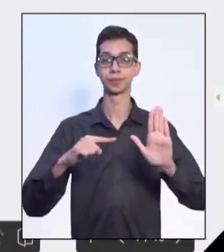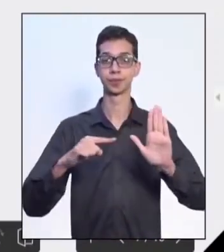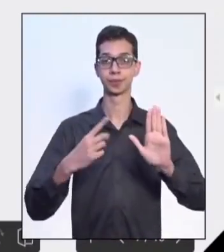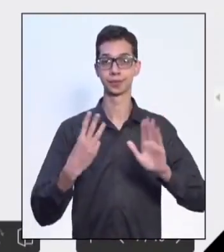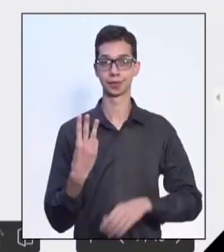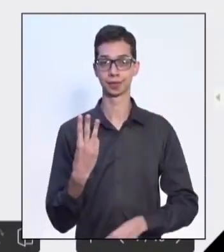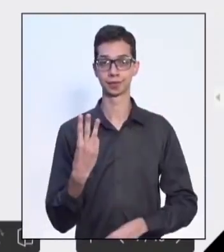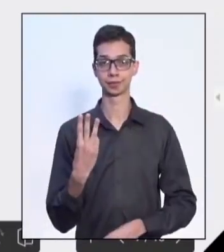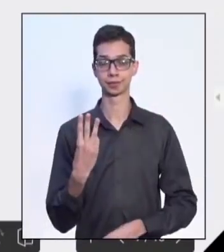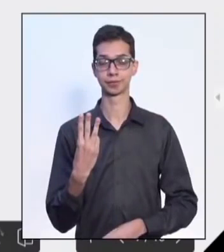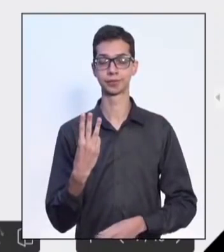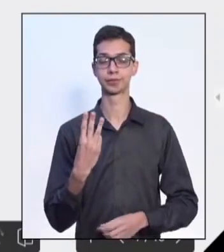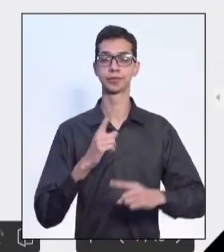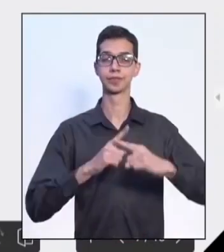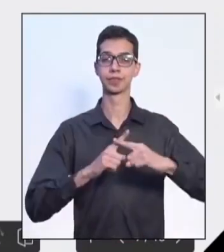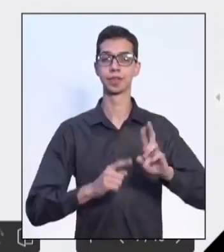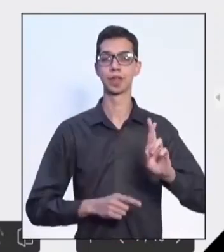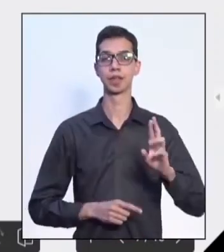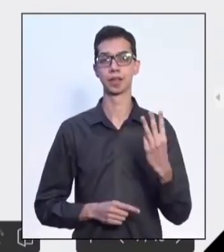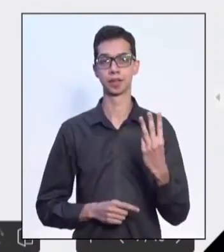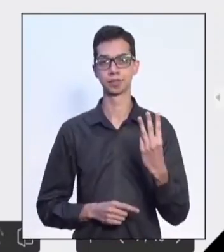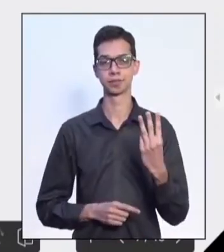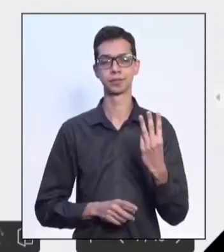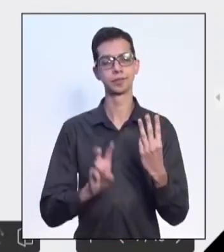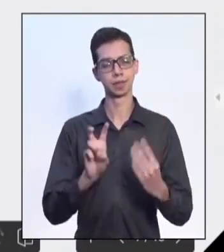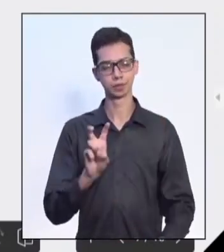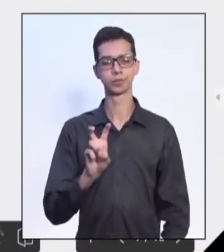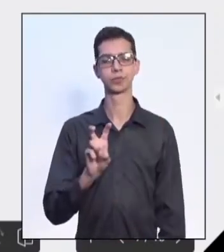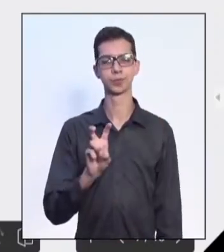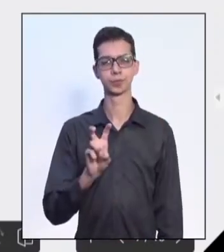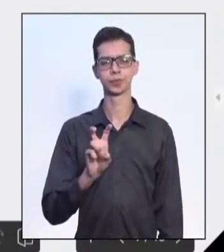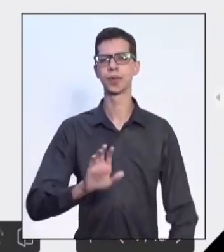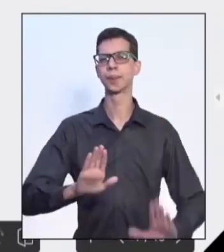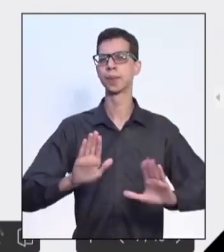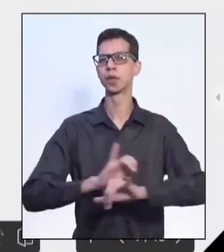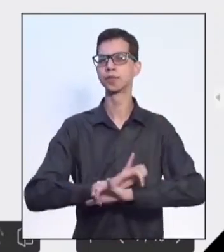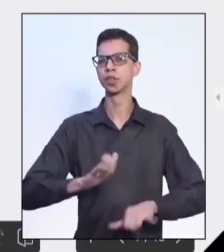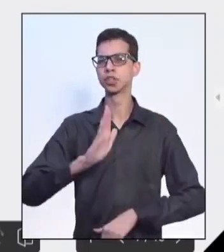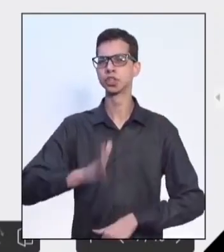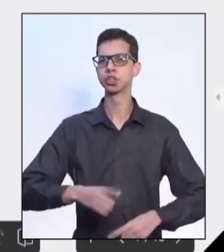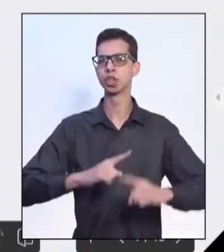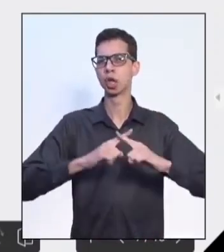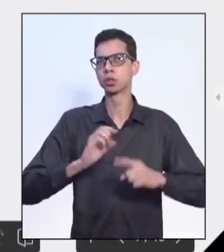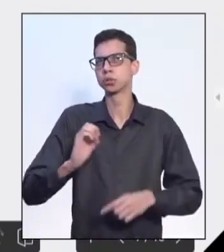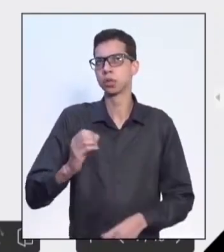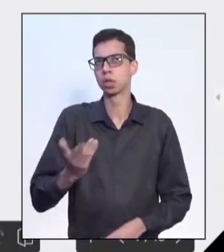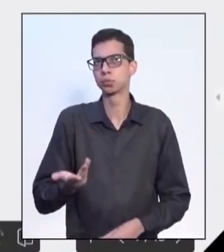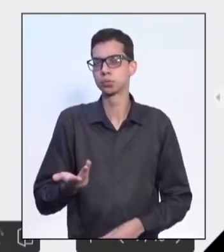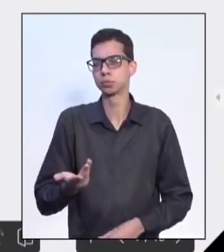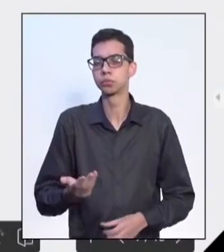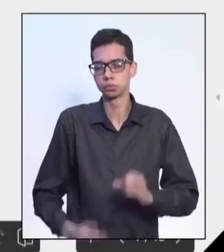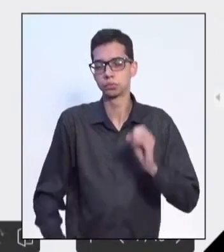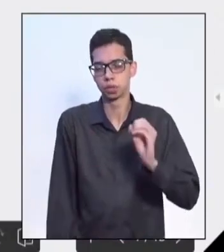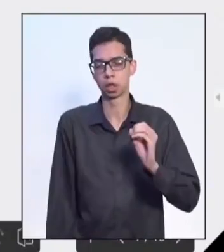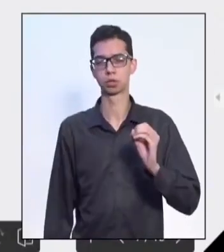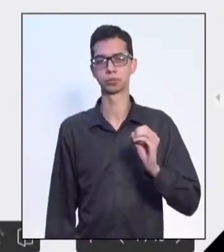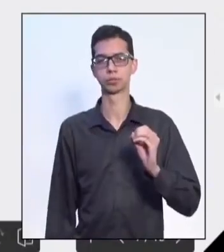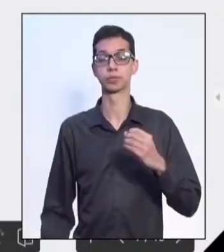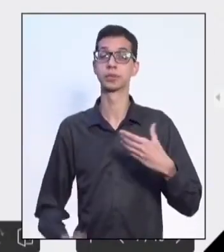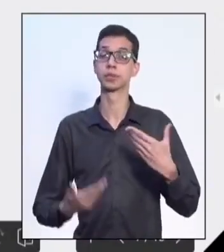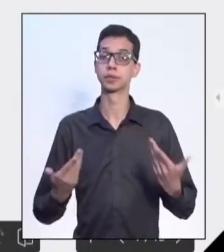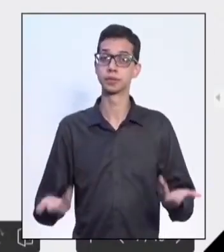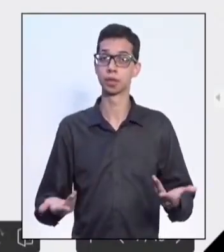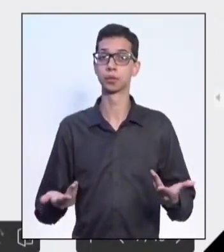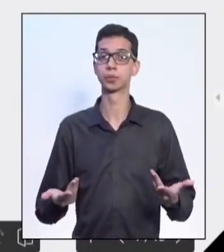3, vezes R3, que é 5. Mas eu já tinha dito que multiplicar por 0 dá 0. Então, o